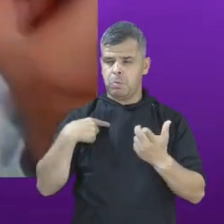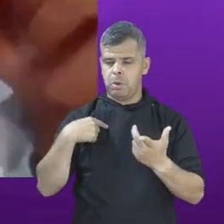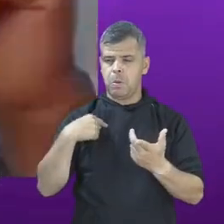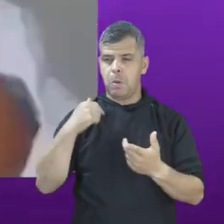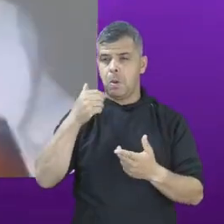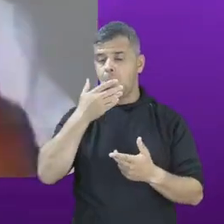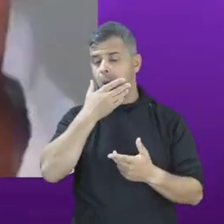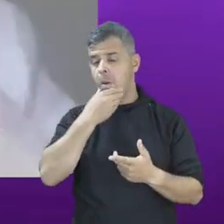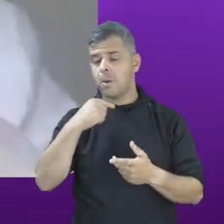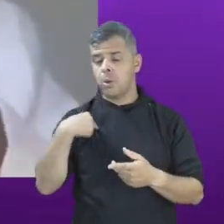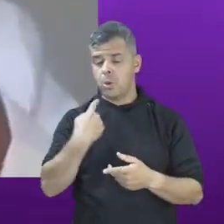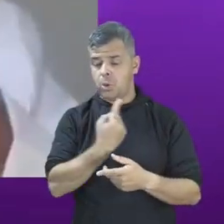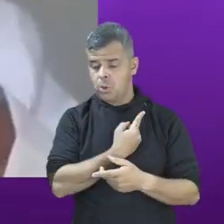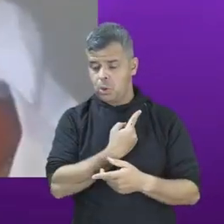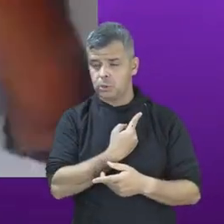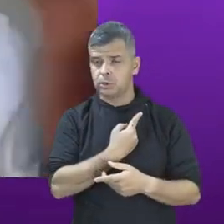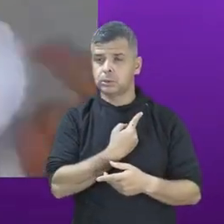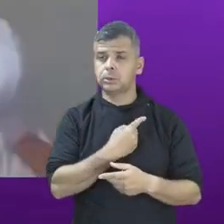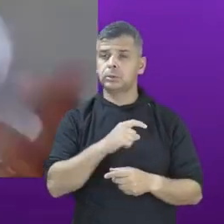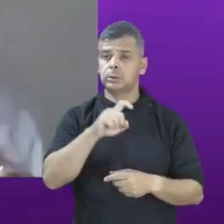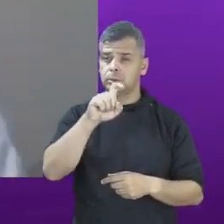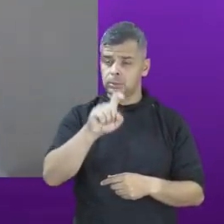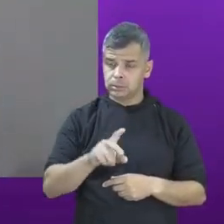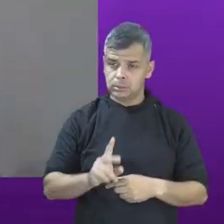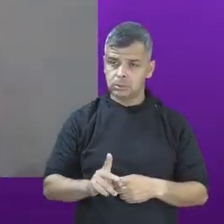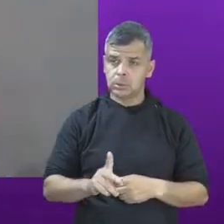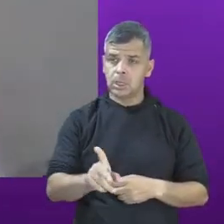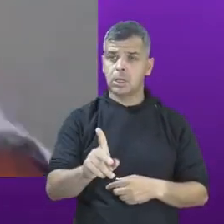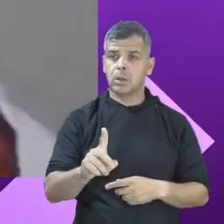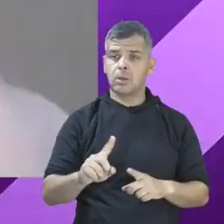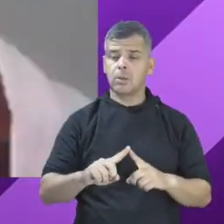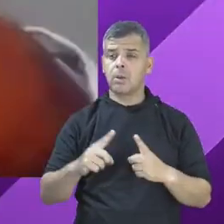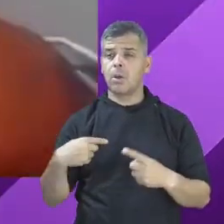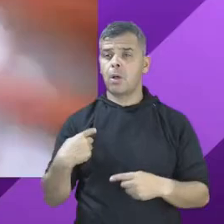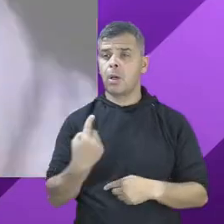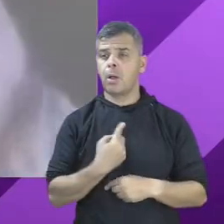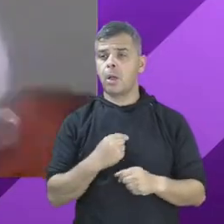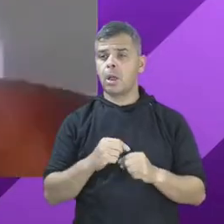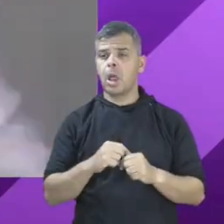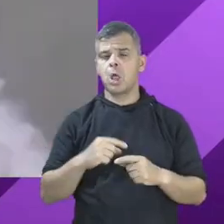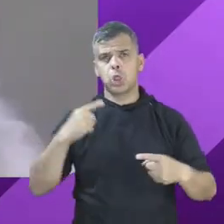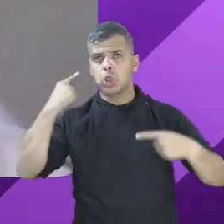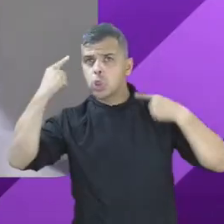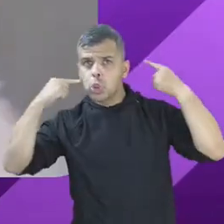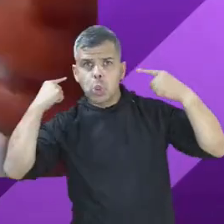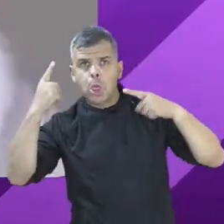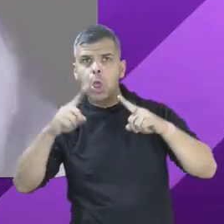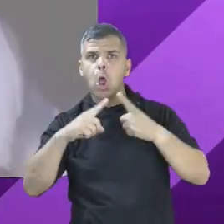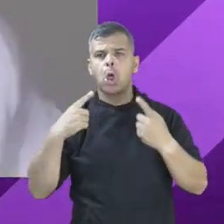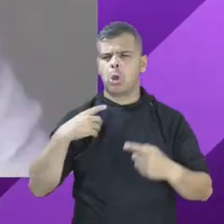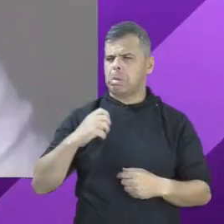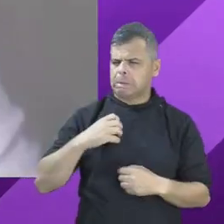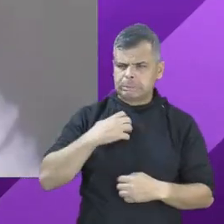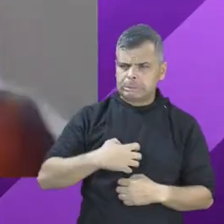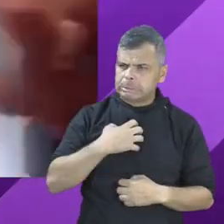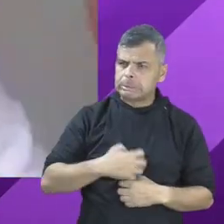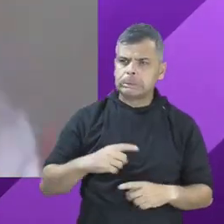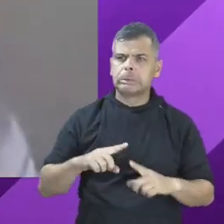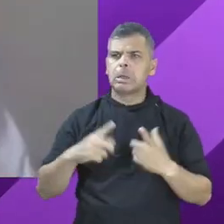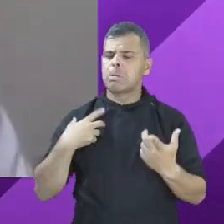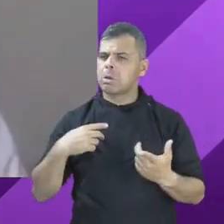paternalista, a gente seria, como sempre, indicadas como doidas, né, como raivosas,